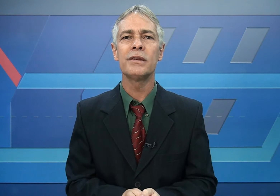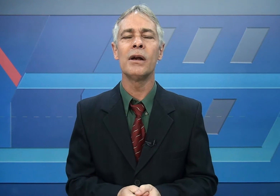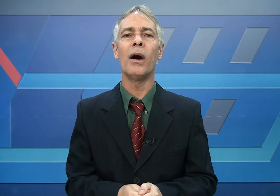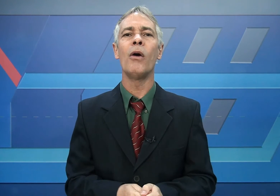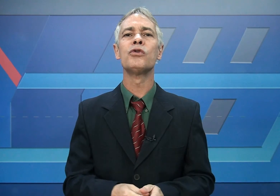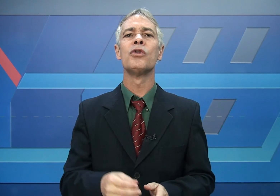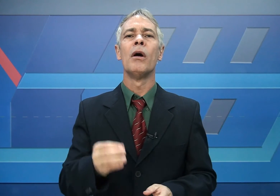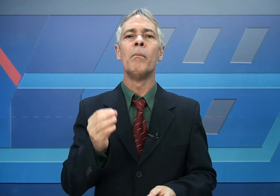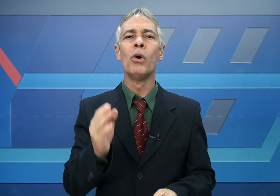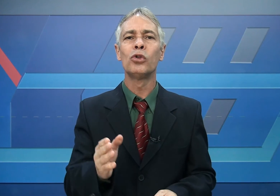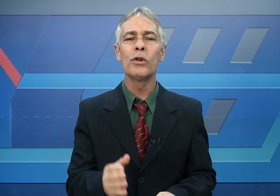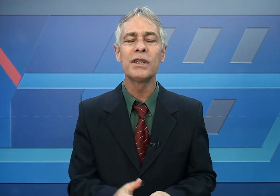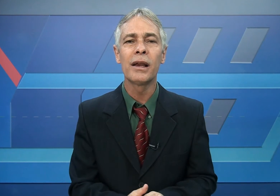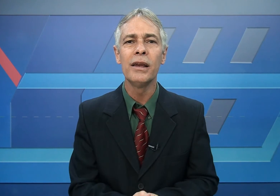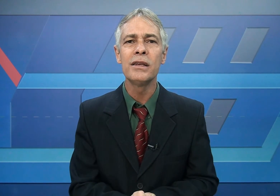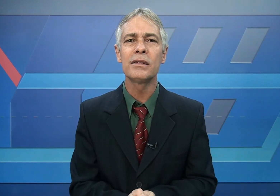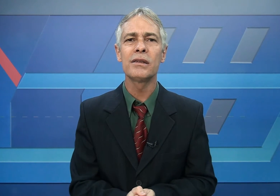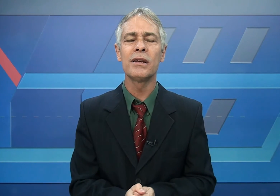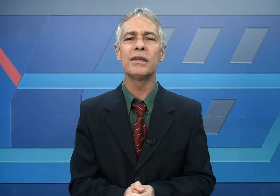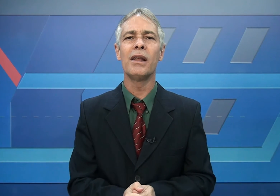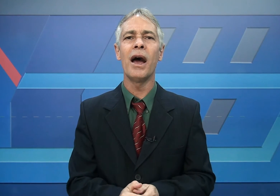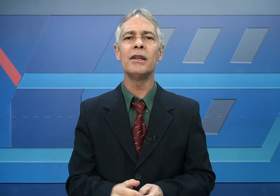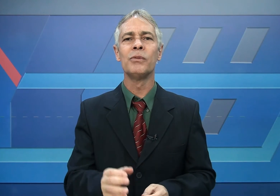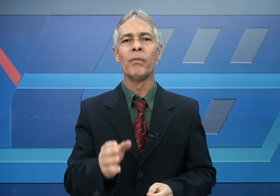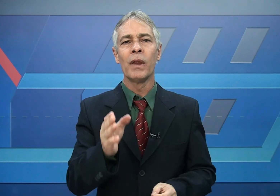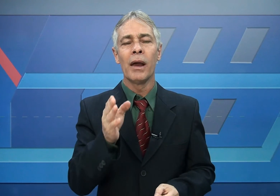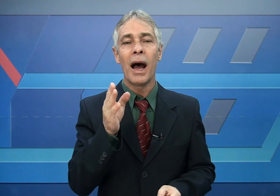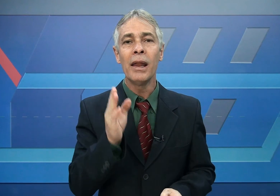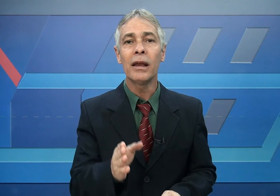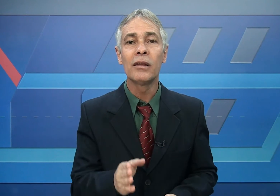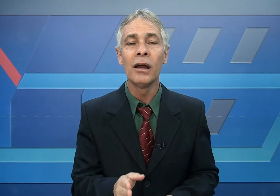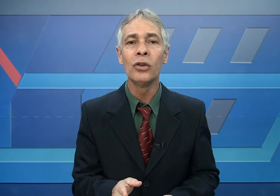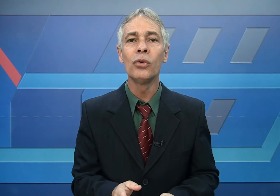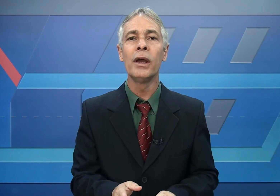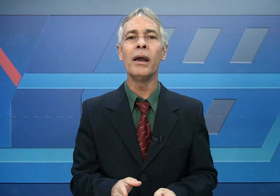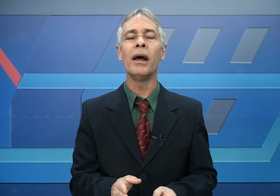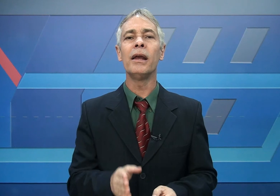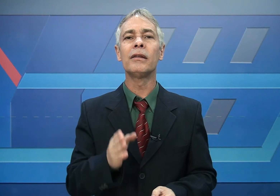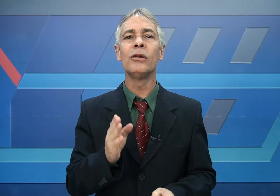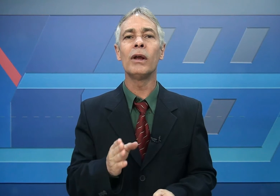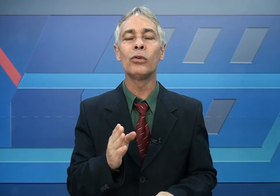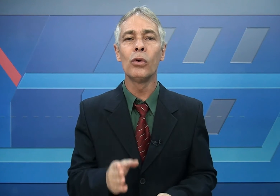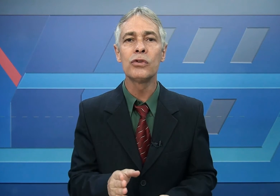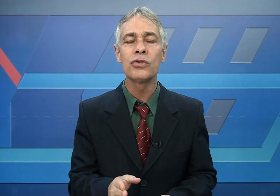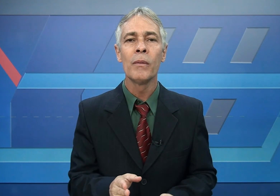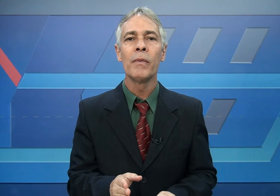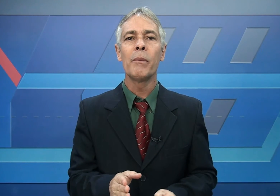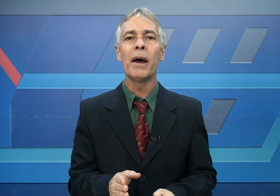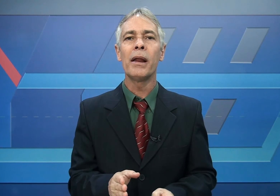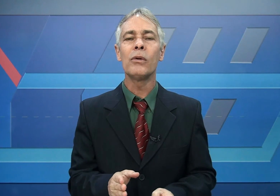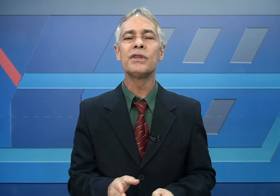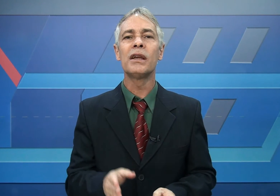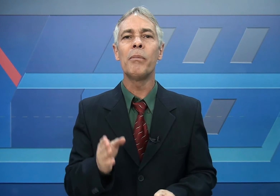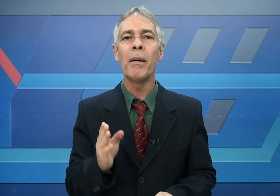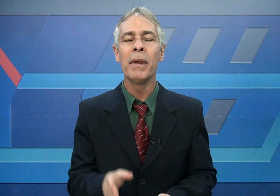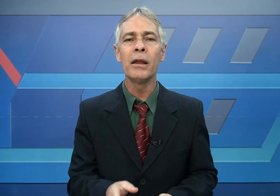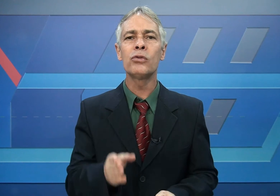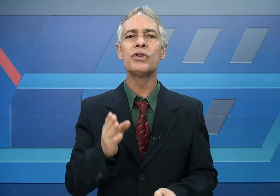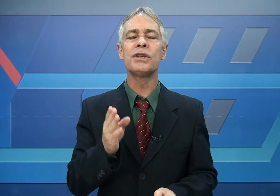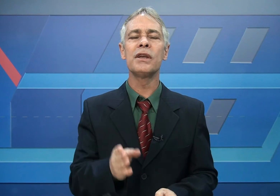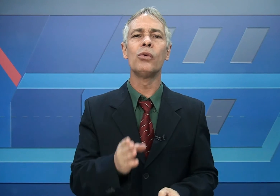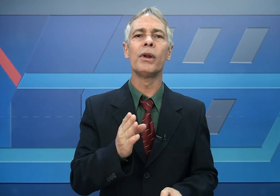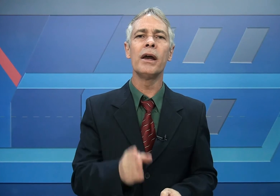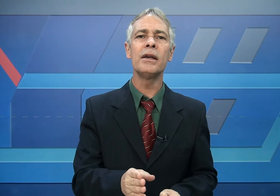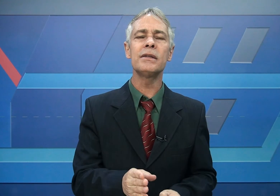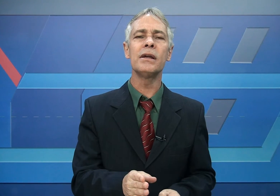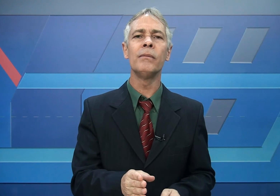com relação aos motociclistas da cidade, alertando, né? Alertando a todos para os equipamentos